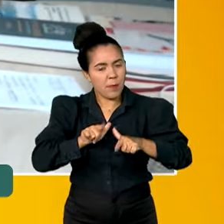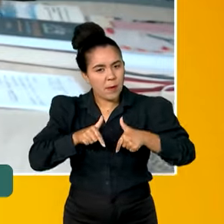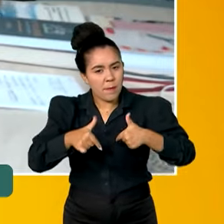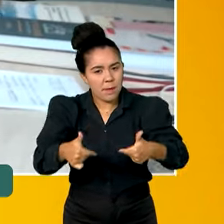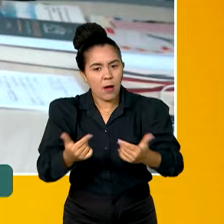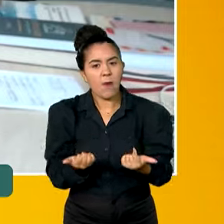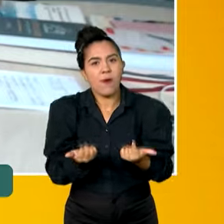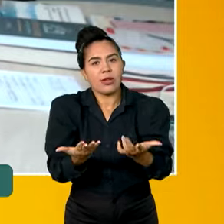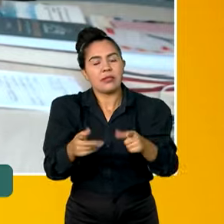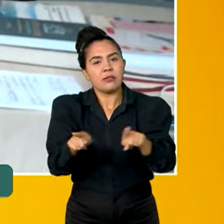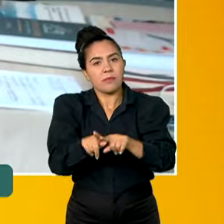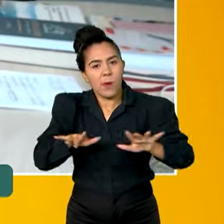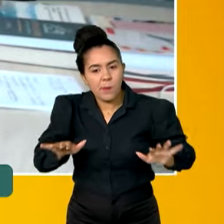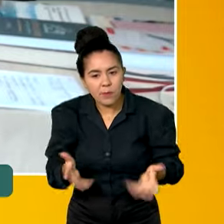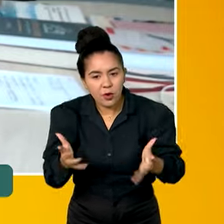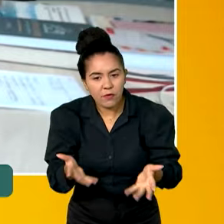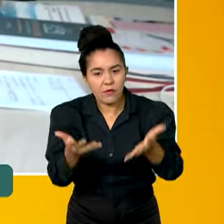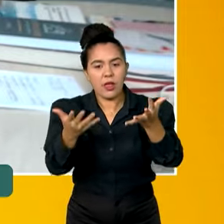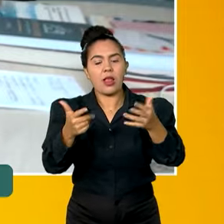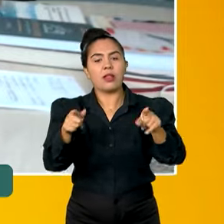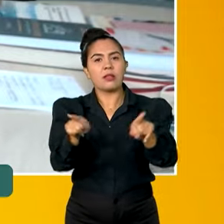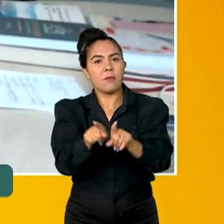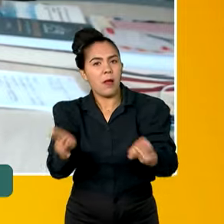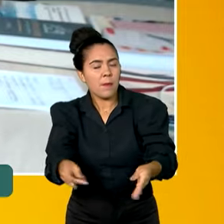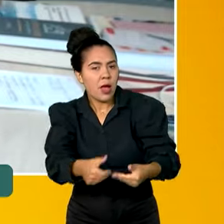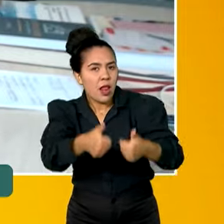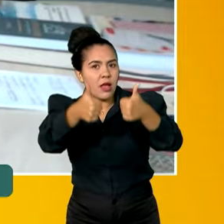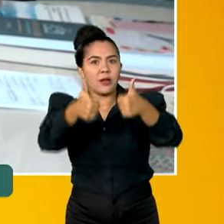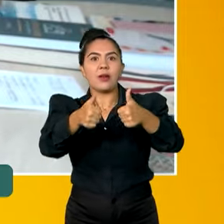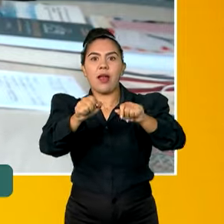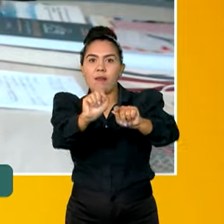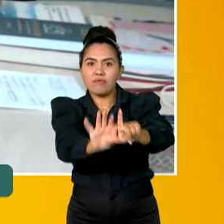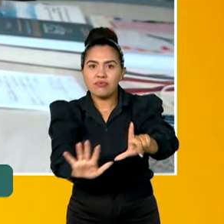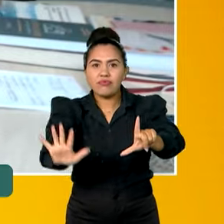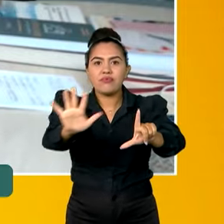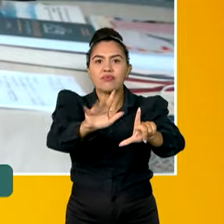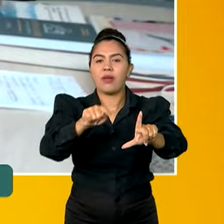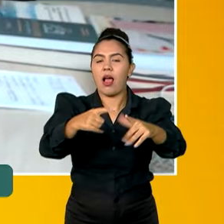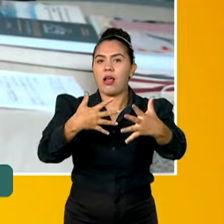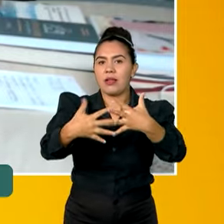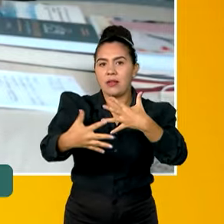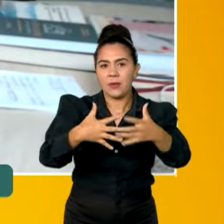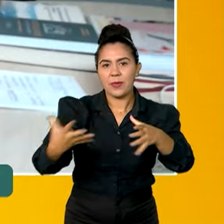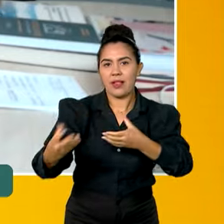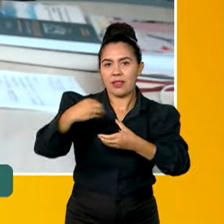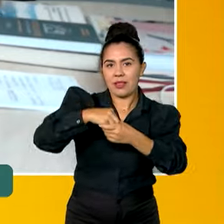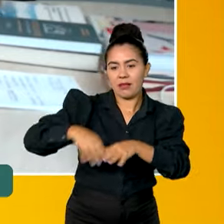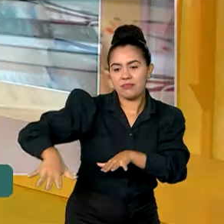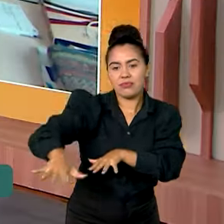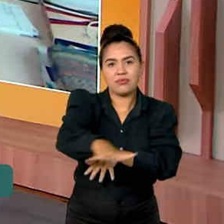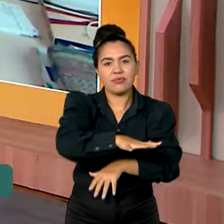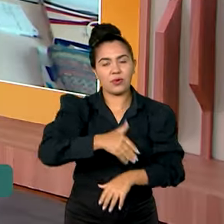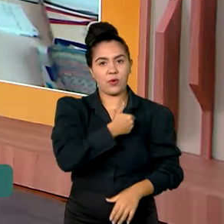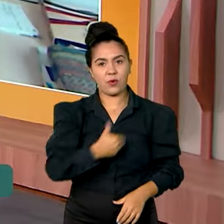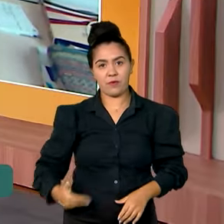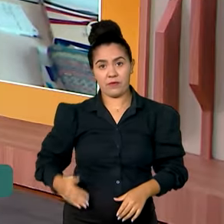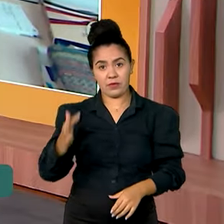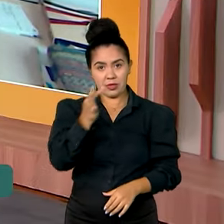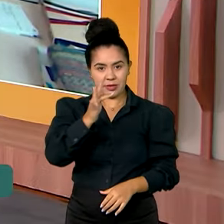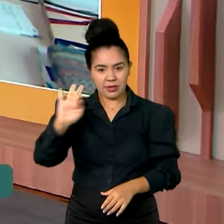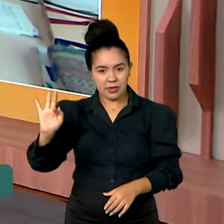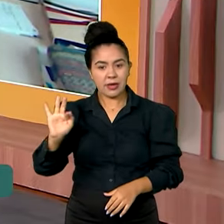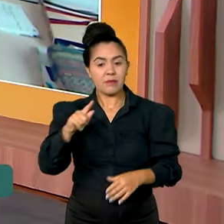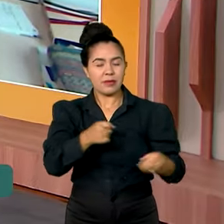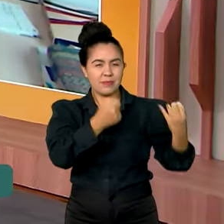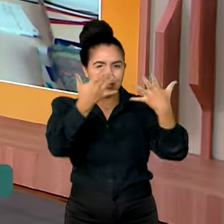e aprimorar, aumentar, fortalecer, robustecer a transparência ativa no âmbito do governo federal. Pois é, e por falar nisso,